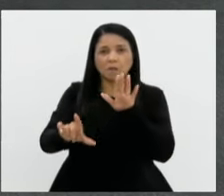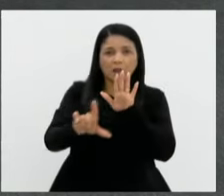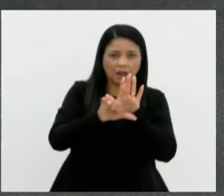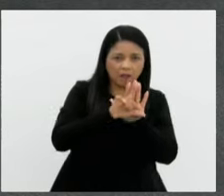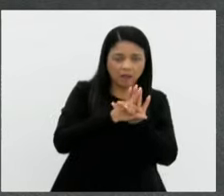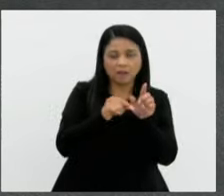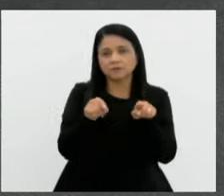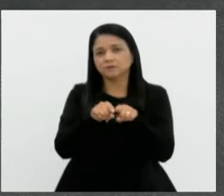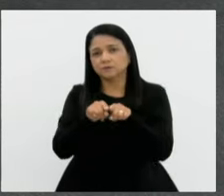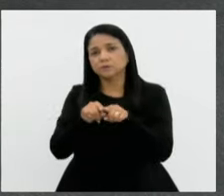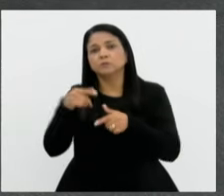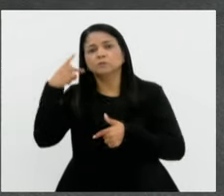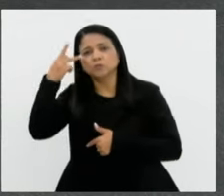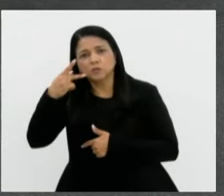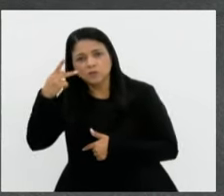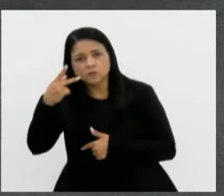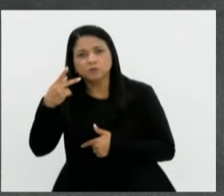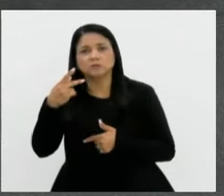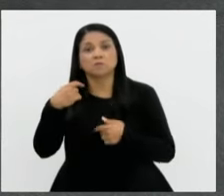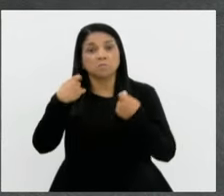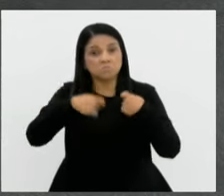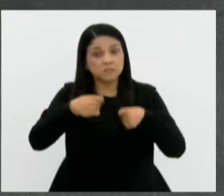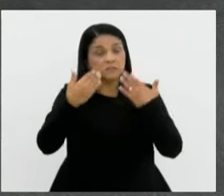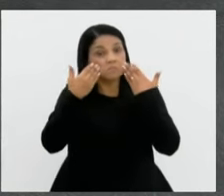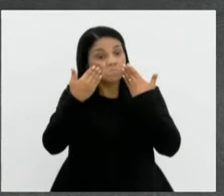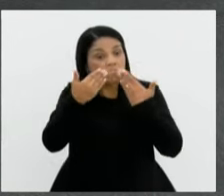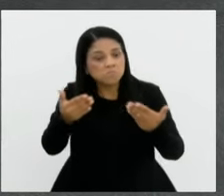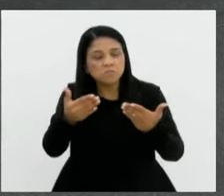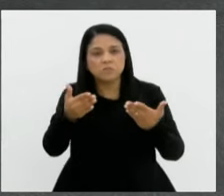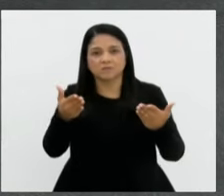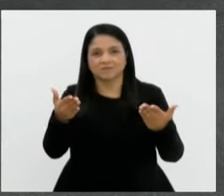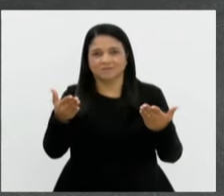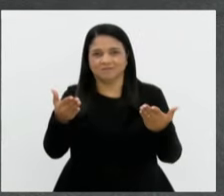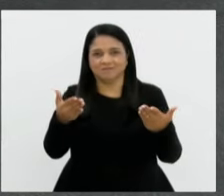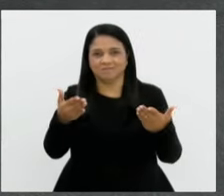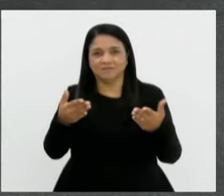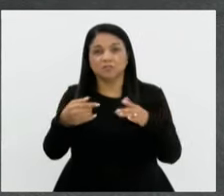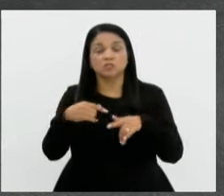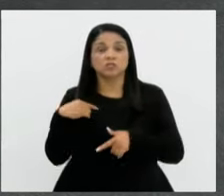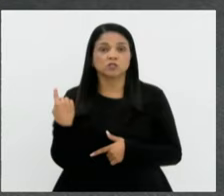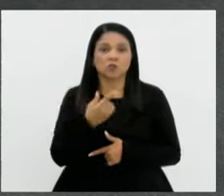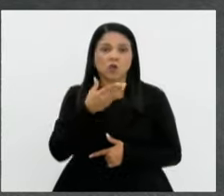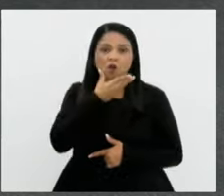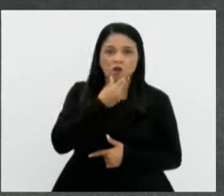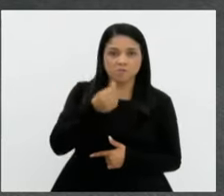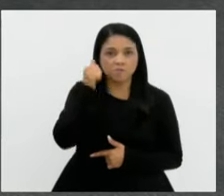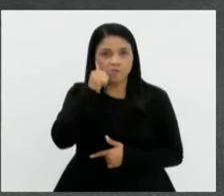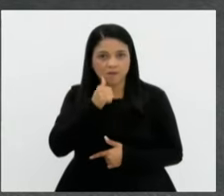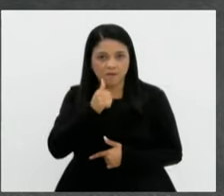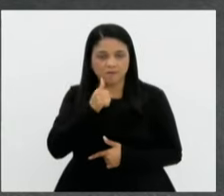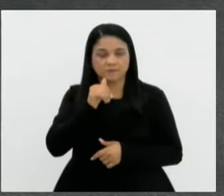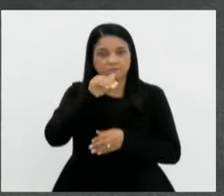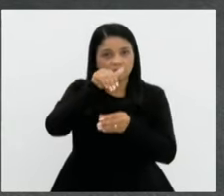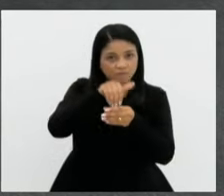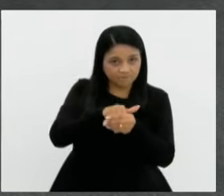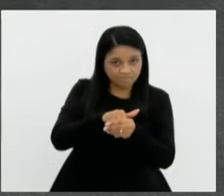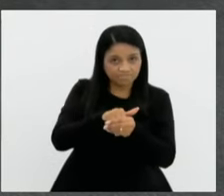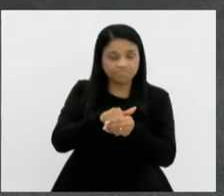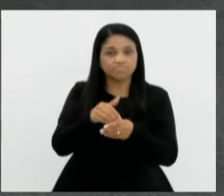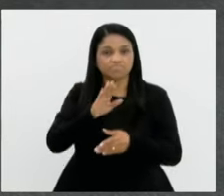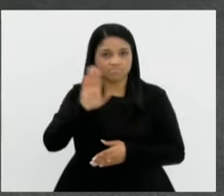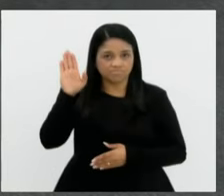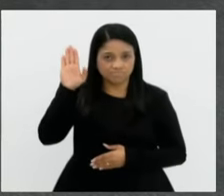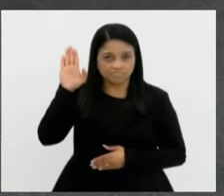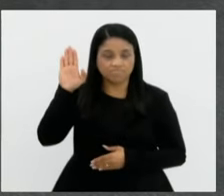políticas, todas elas que precisam ser públicas, pois nós somos homens e mulheres eleitos para cumprir o interesse público e,